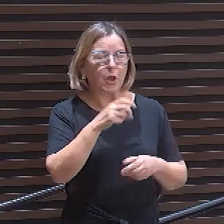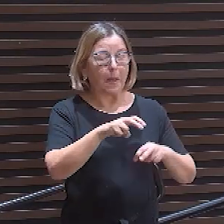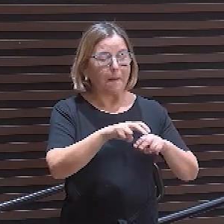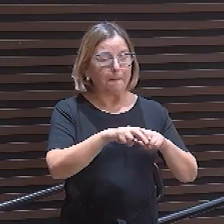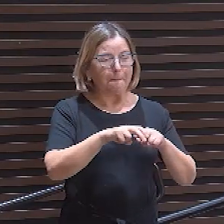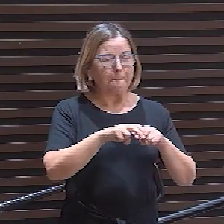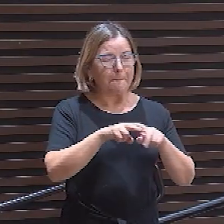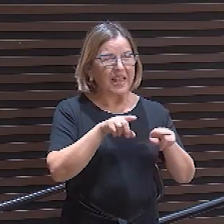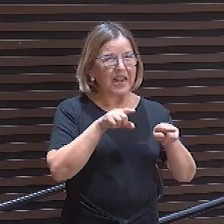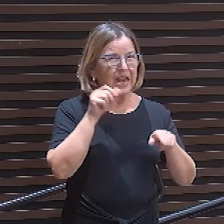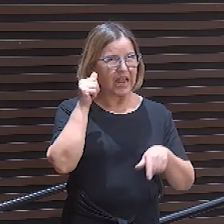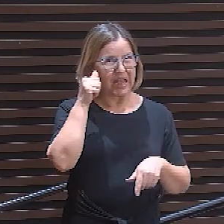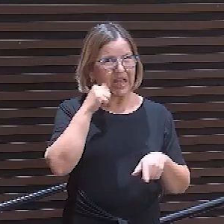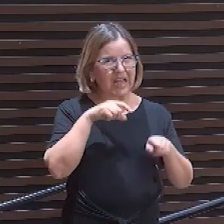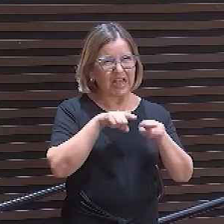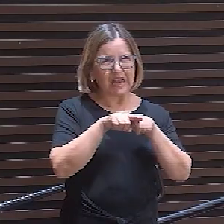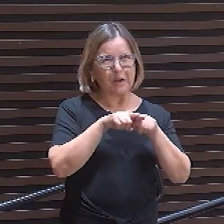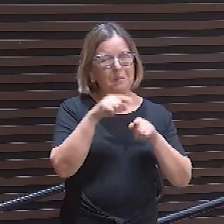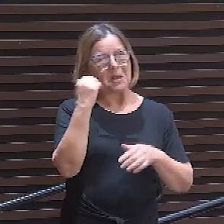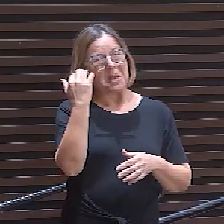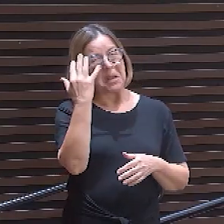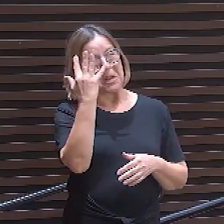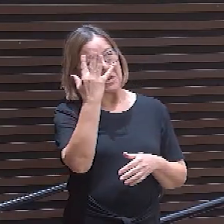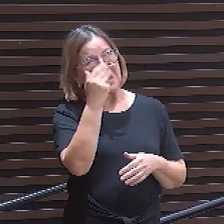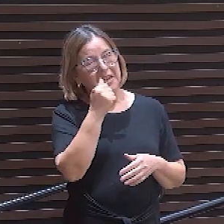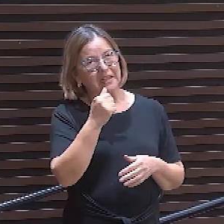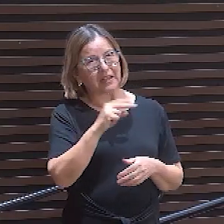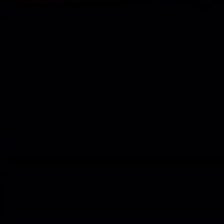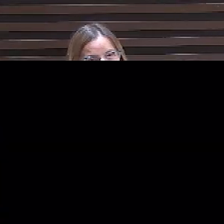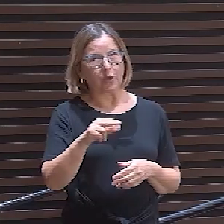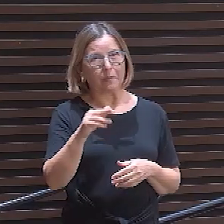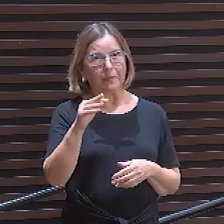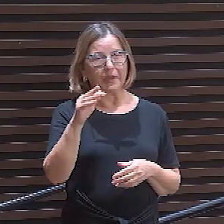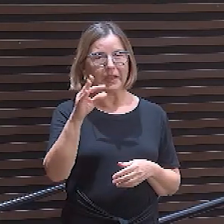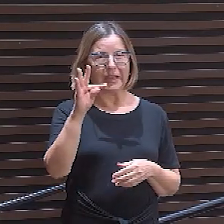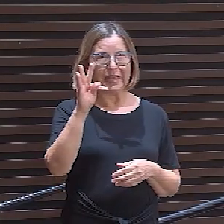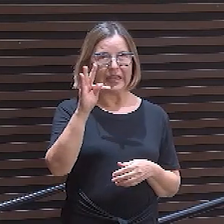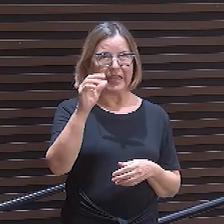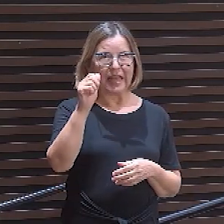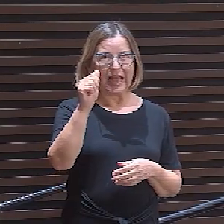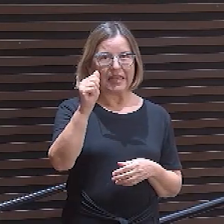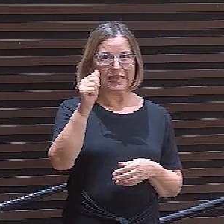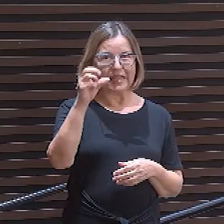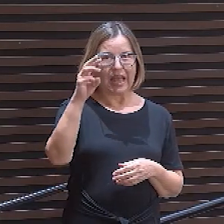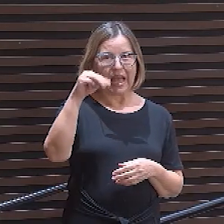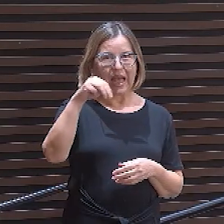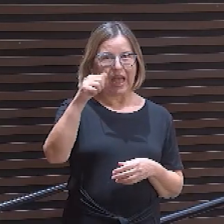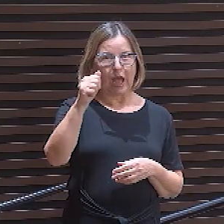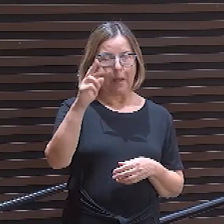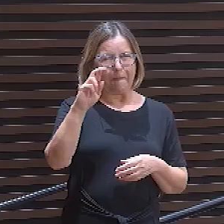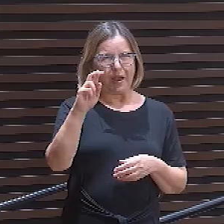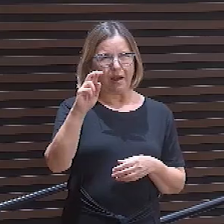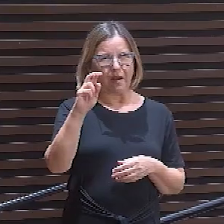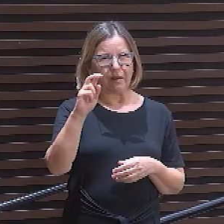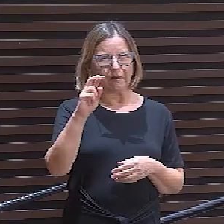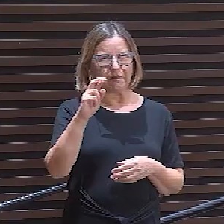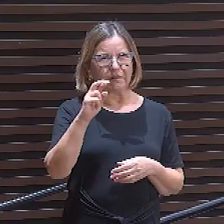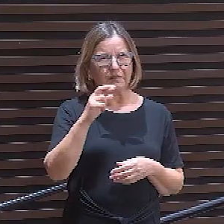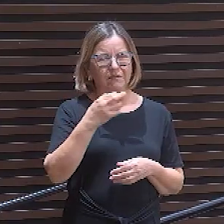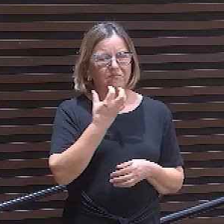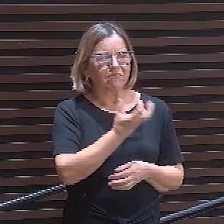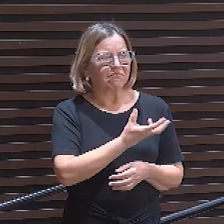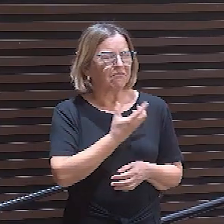linda irmã de parte de pai dele. E se apaixonou loucamente por